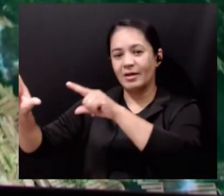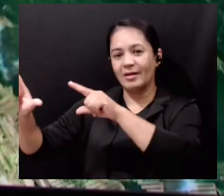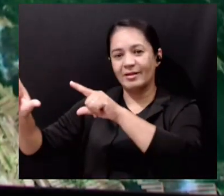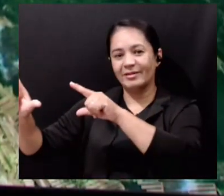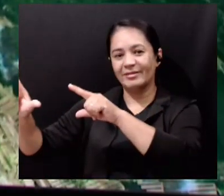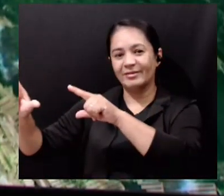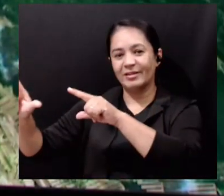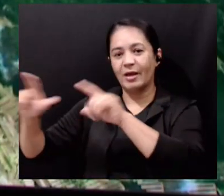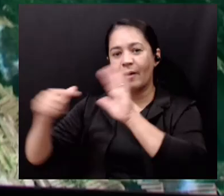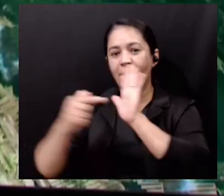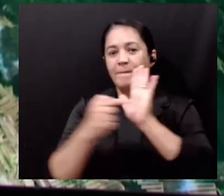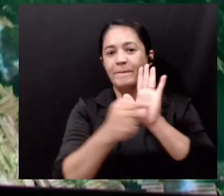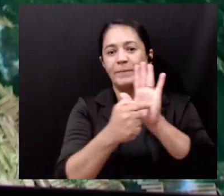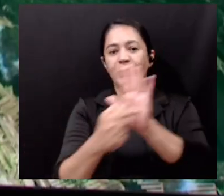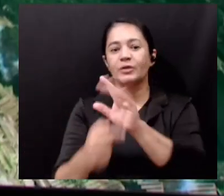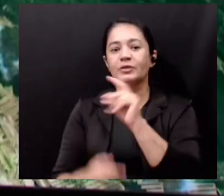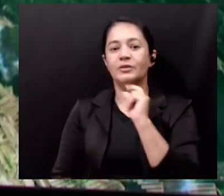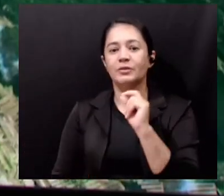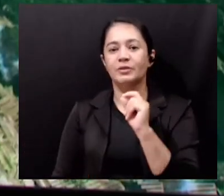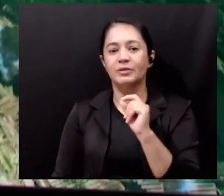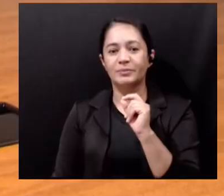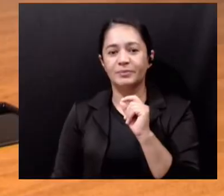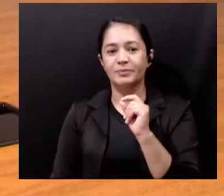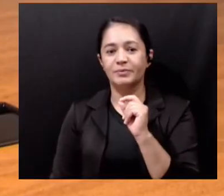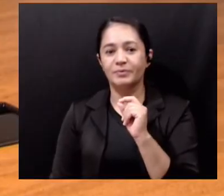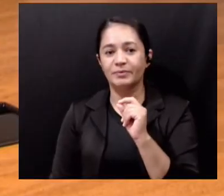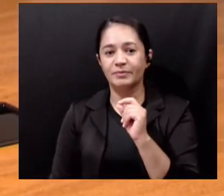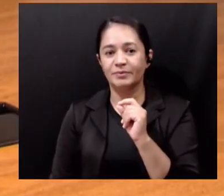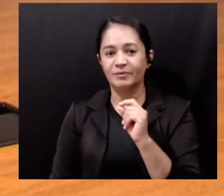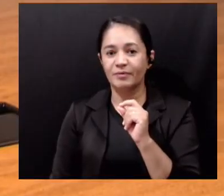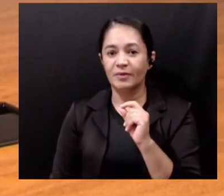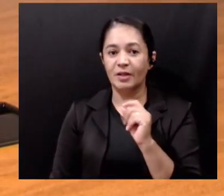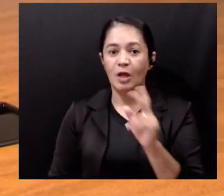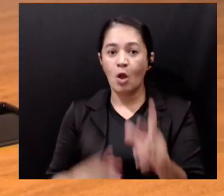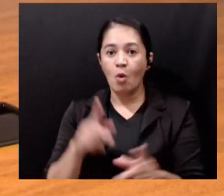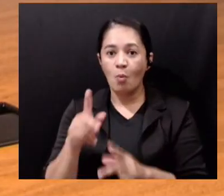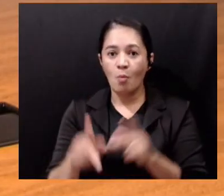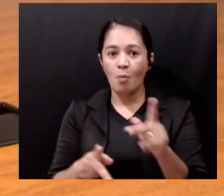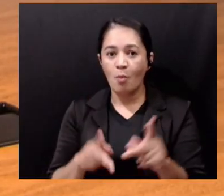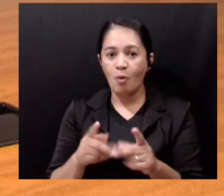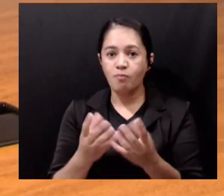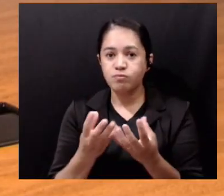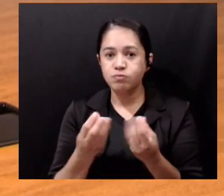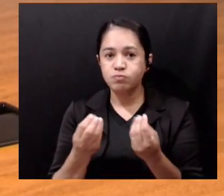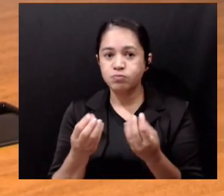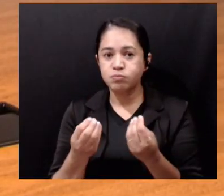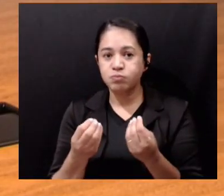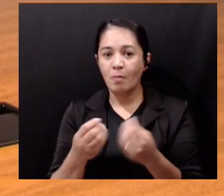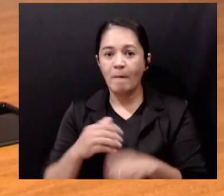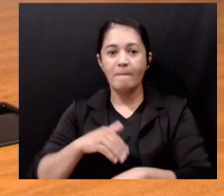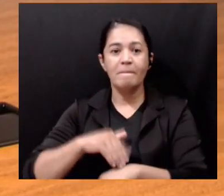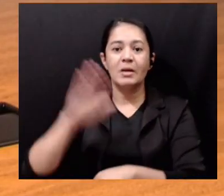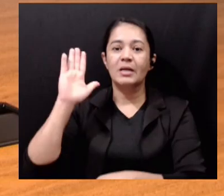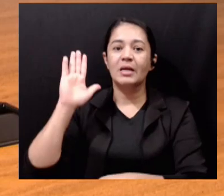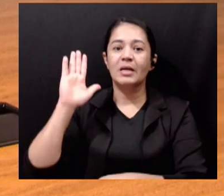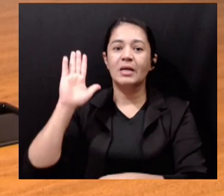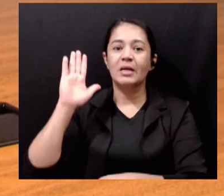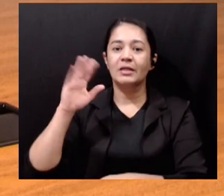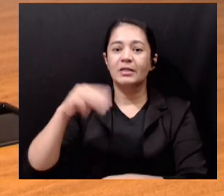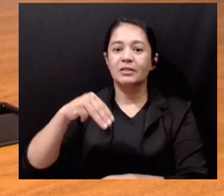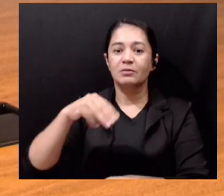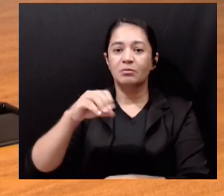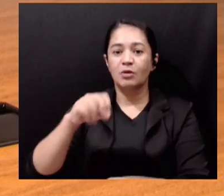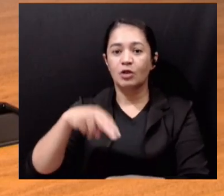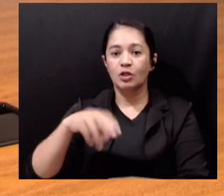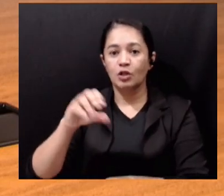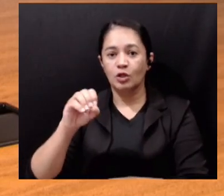que onde há maior densidade de população, tem maior índices de monóxido de carbono na atmosfera. Ou seja...